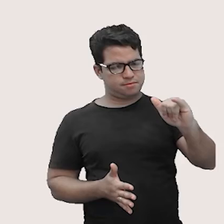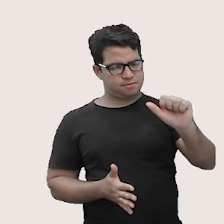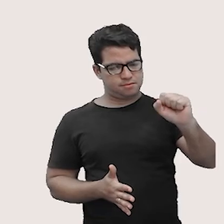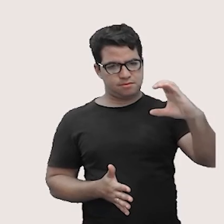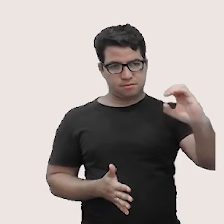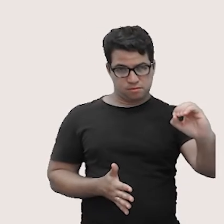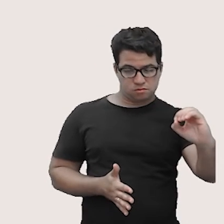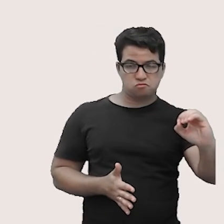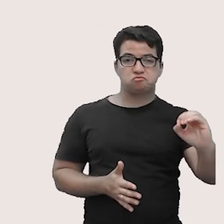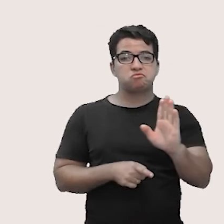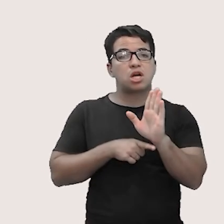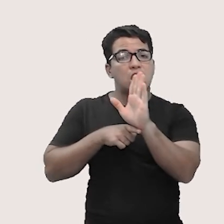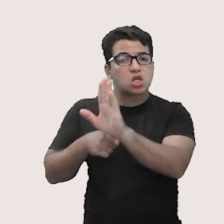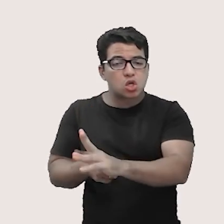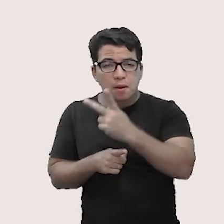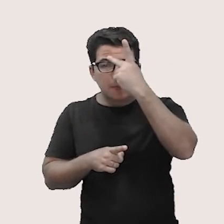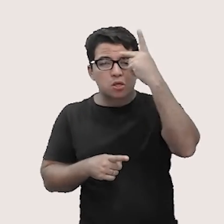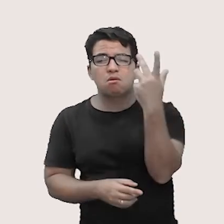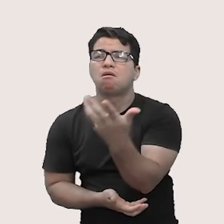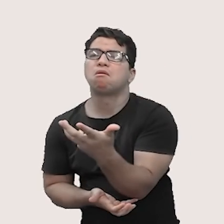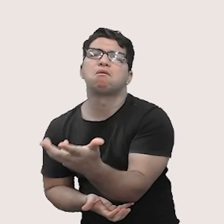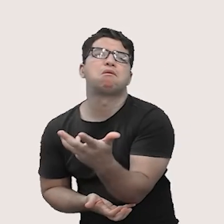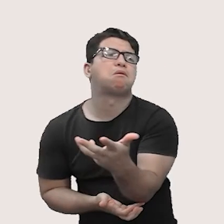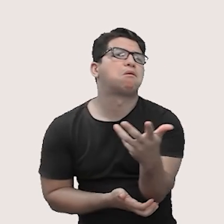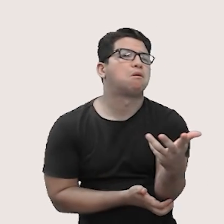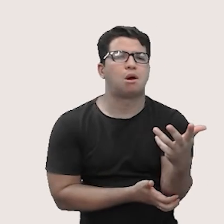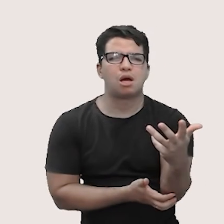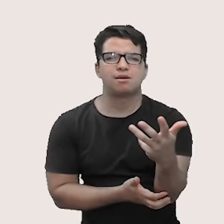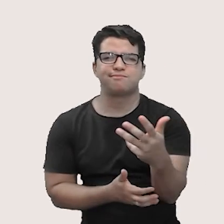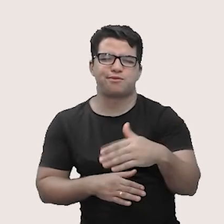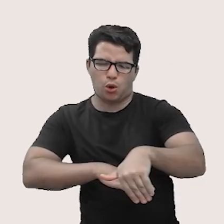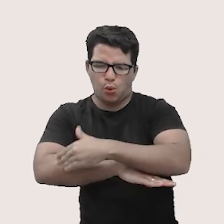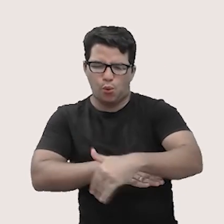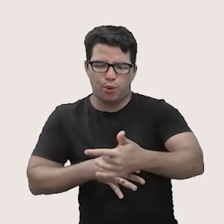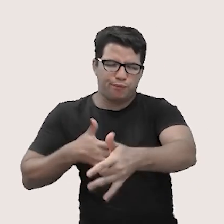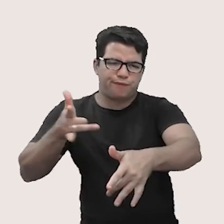na rua, que era a criação de